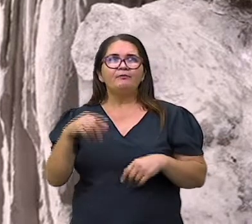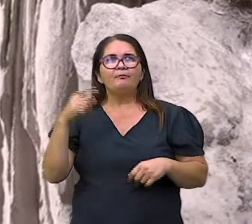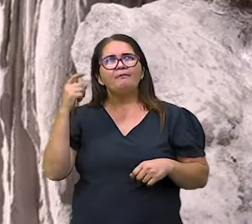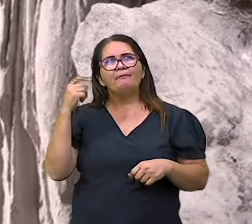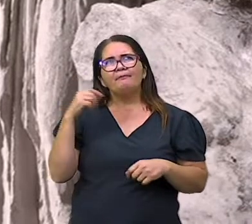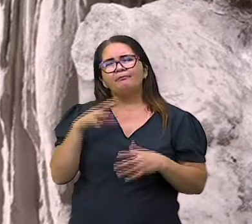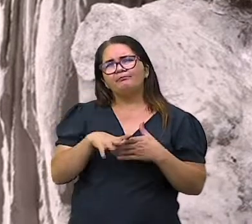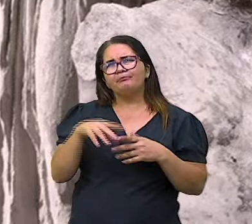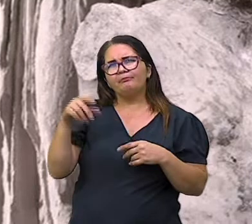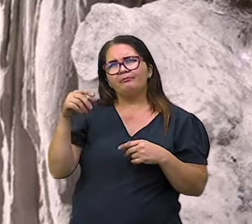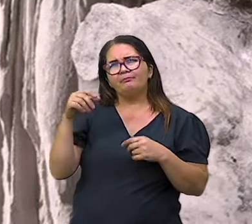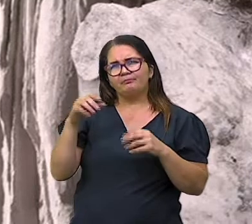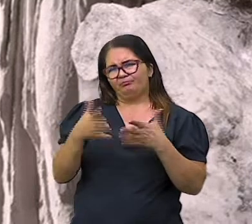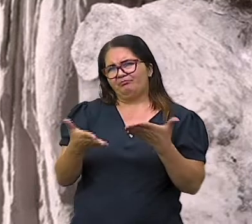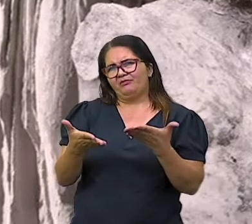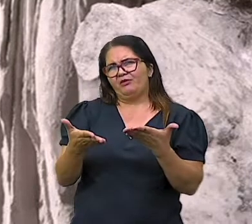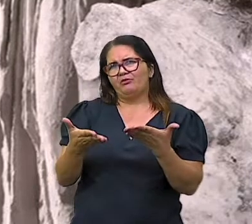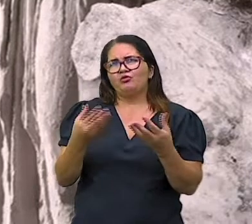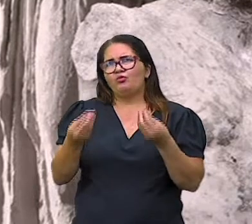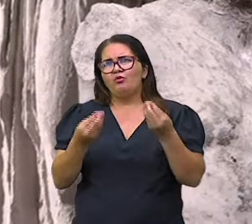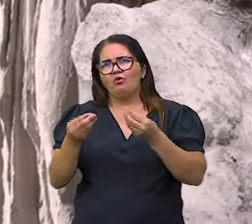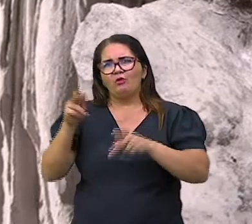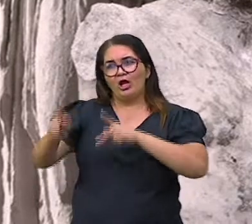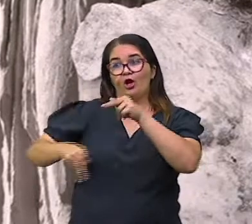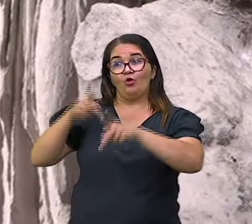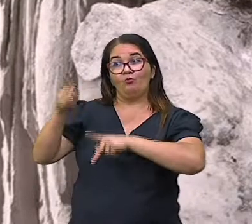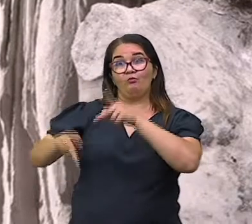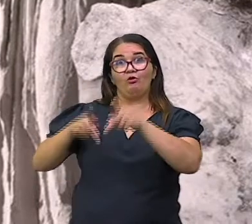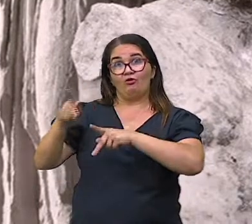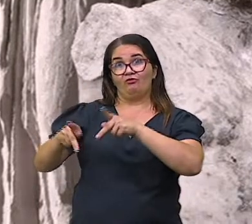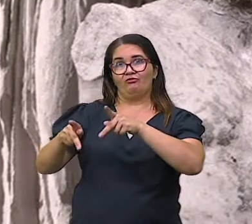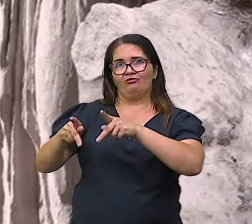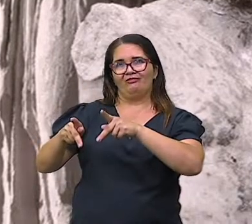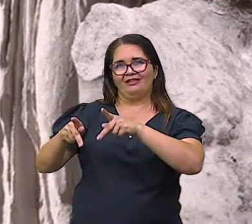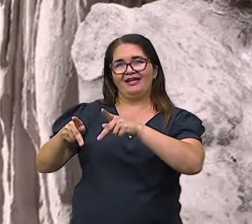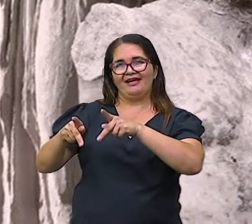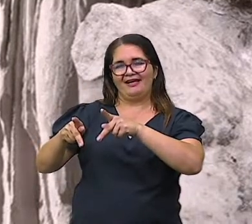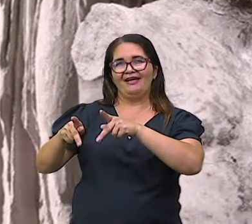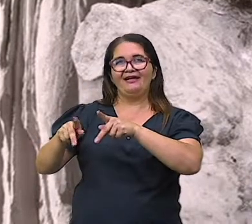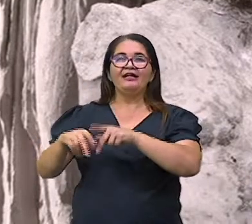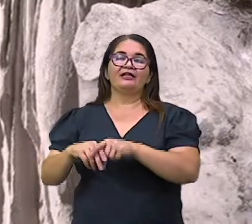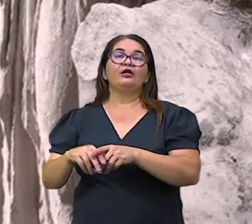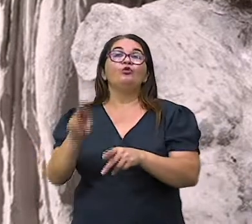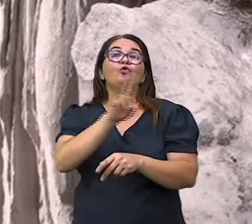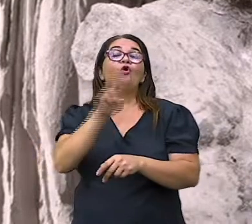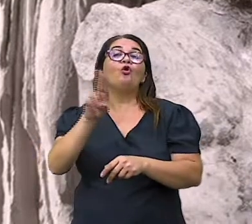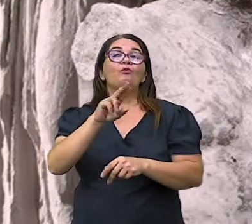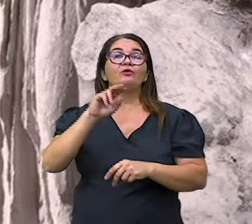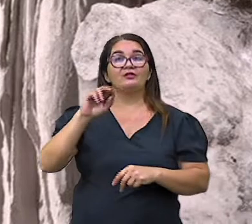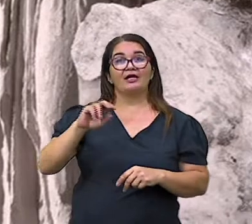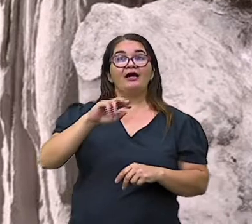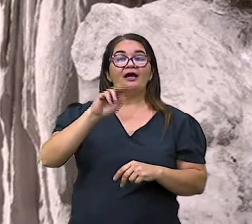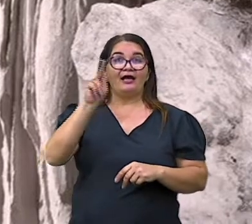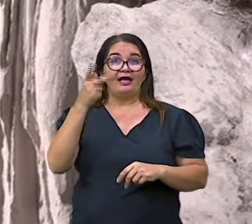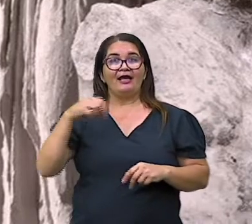Essa civilização é conhecida como helênica, ou a civilização dos